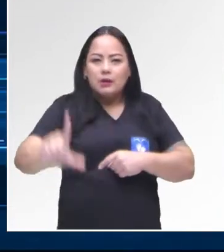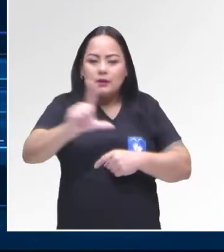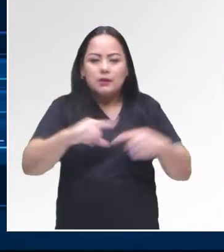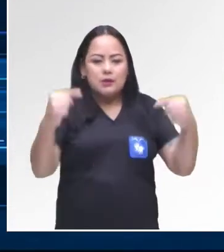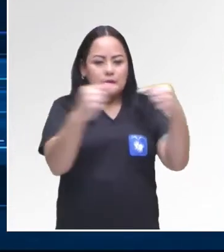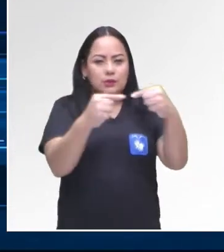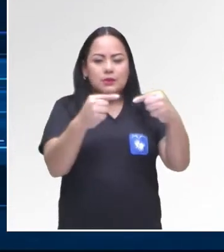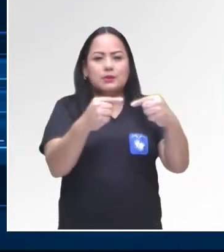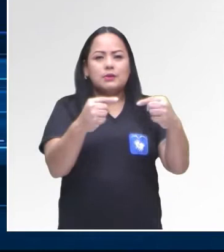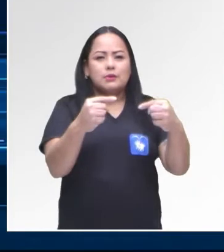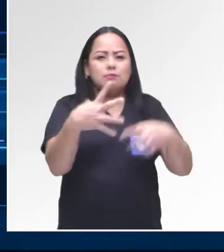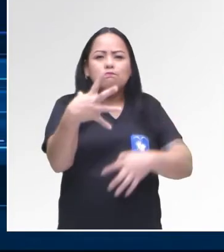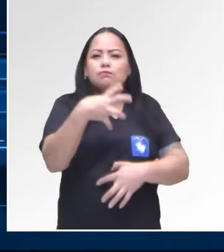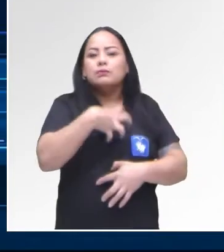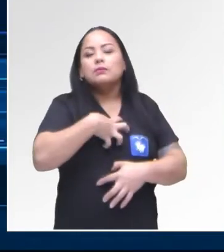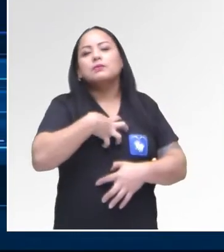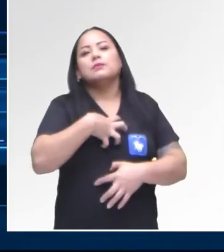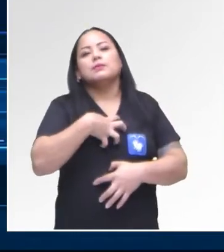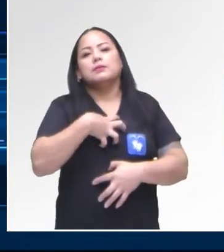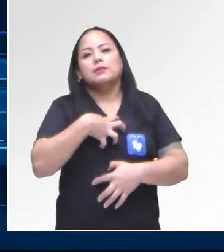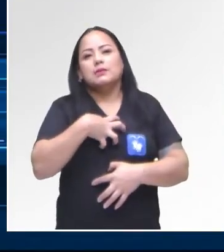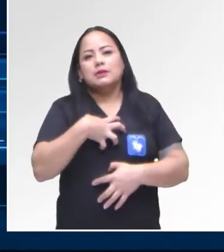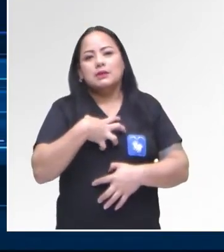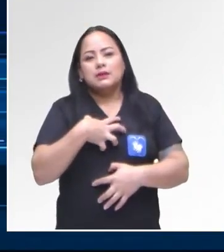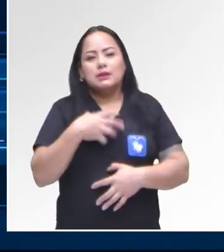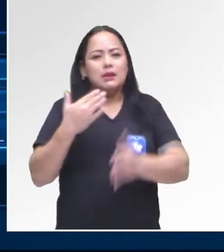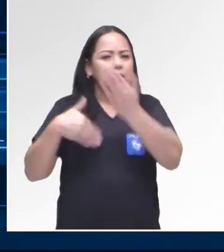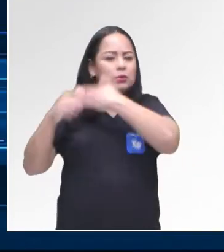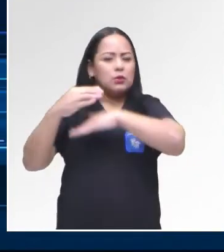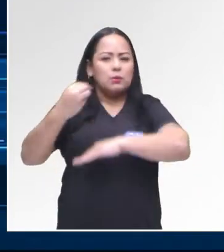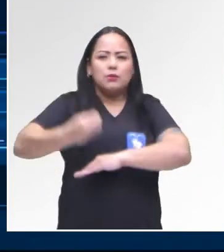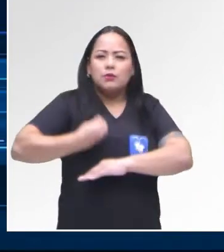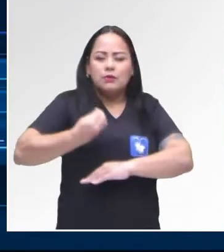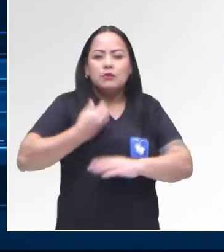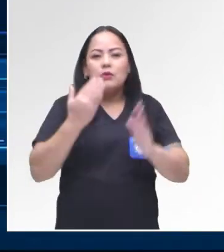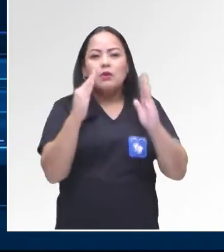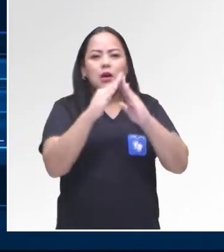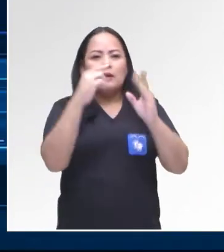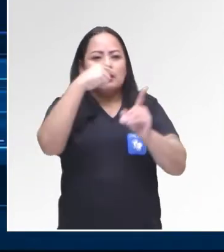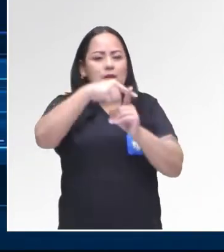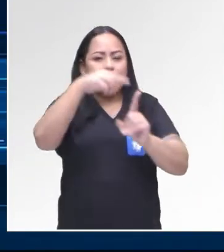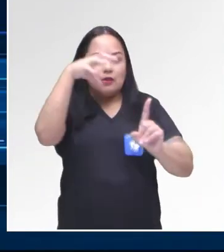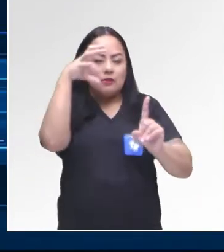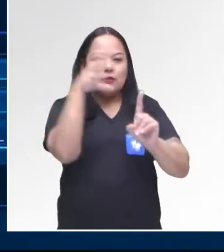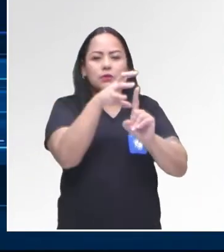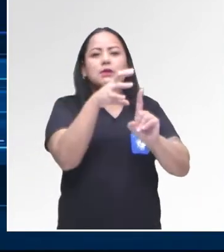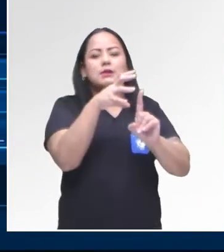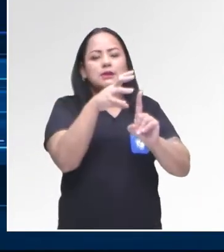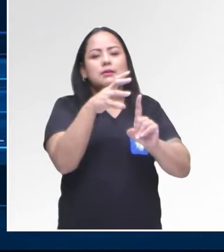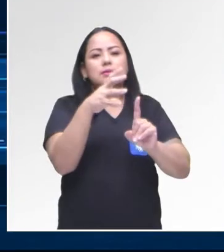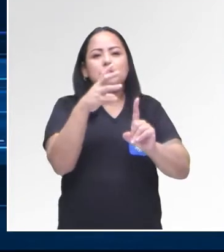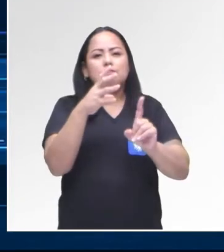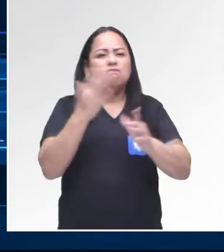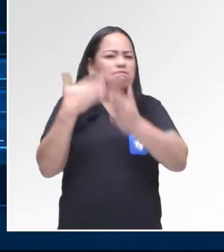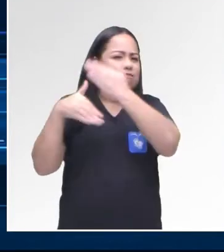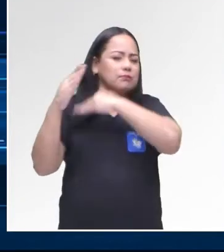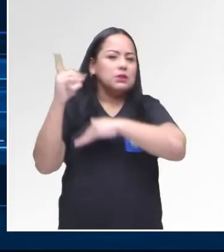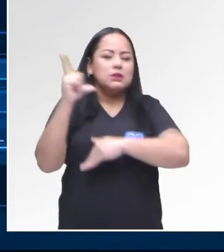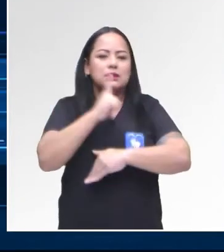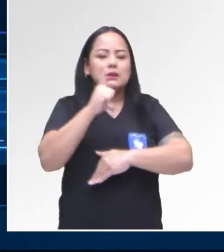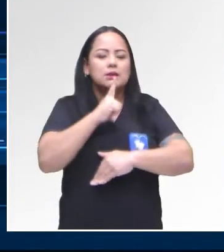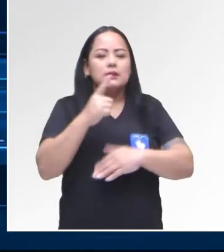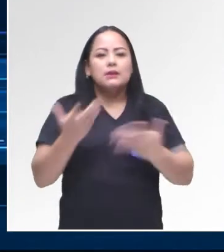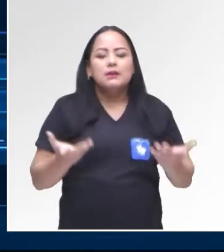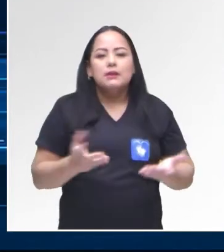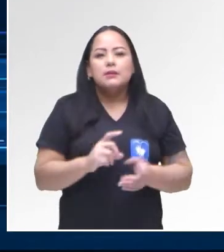o sentimento. Era assim que vivia, né? A igreja tinha uma alta influência na época. E o que